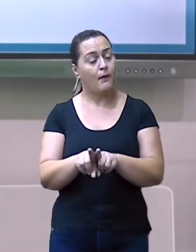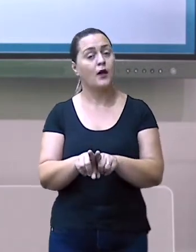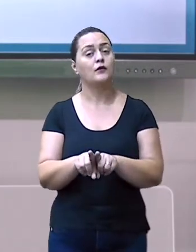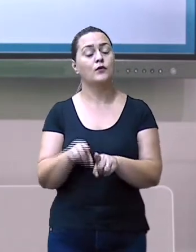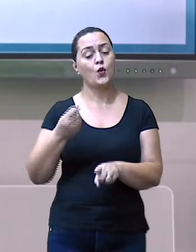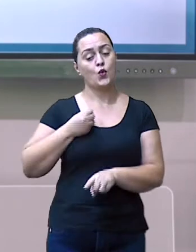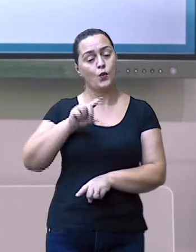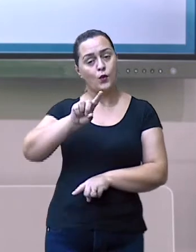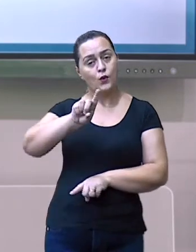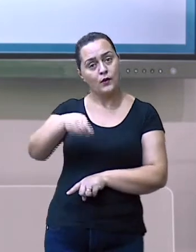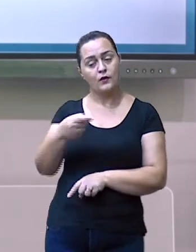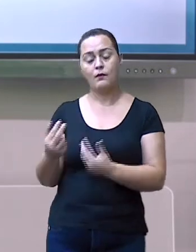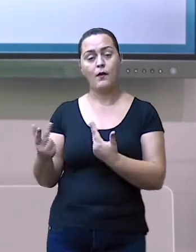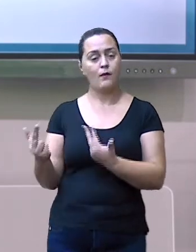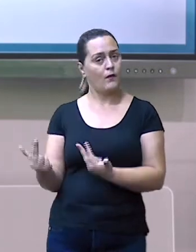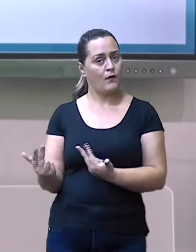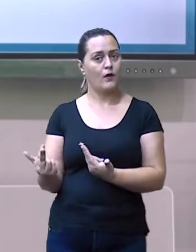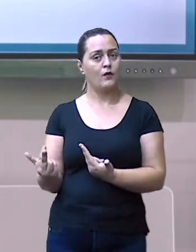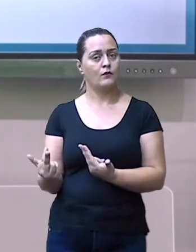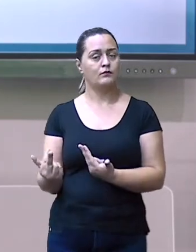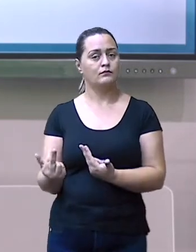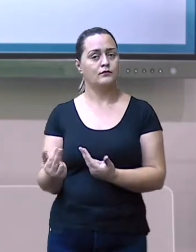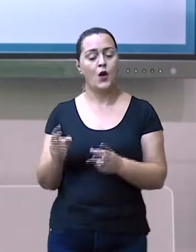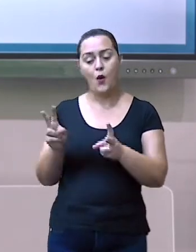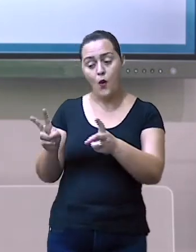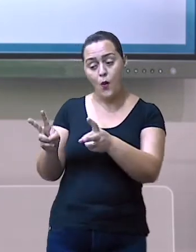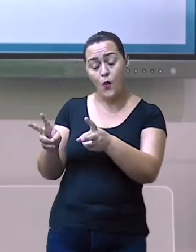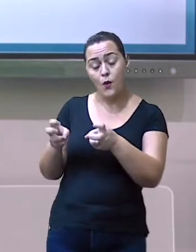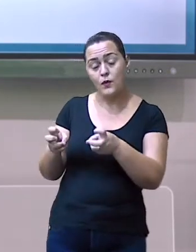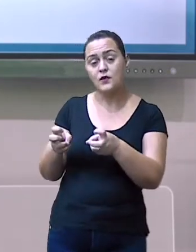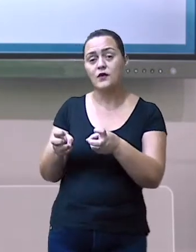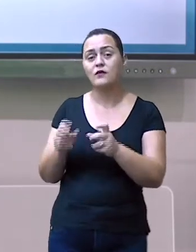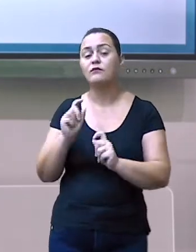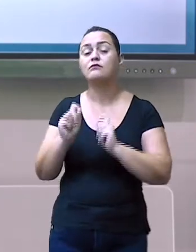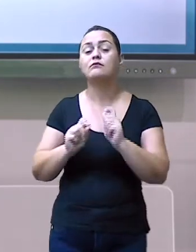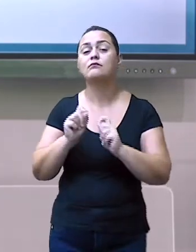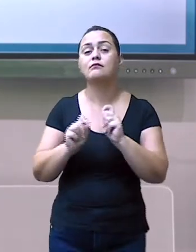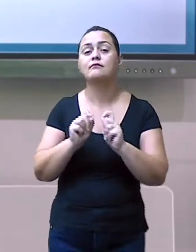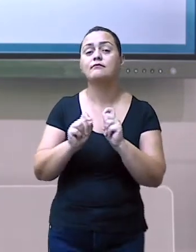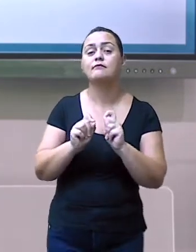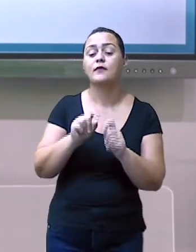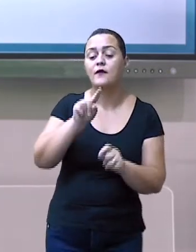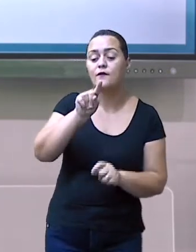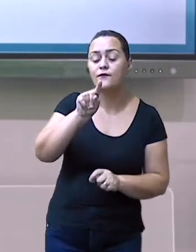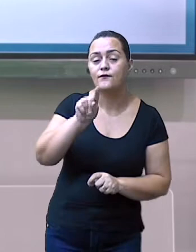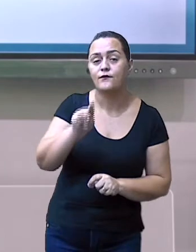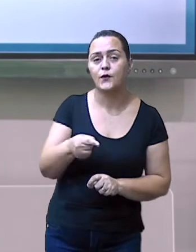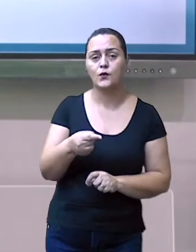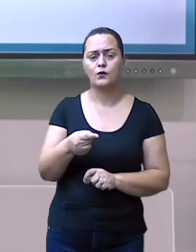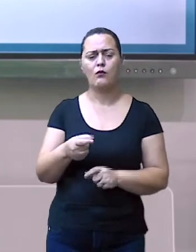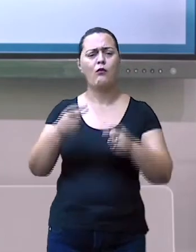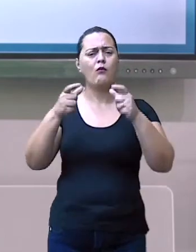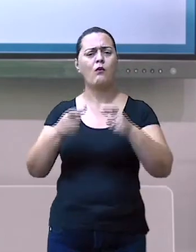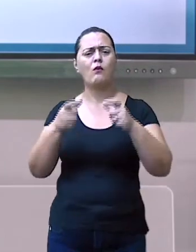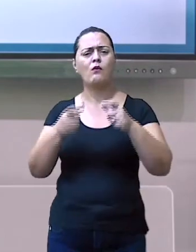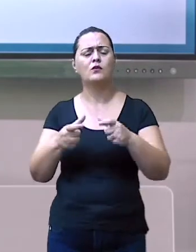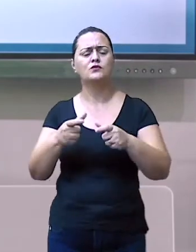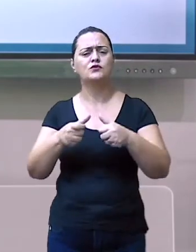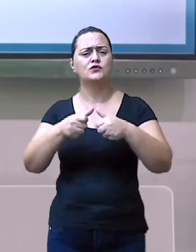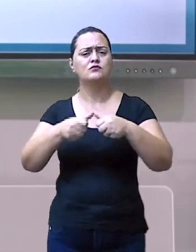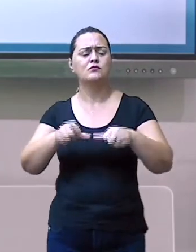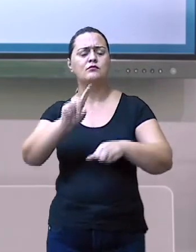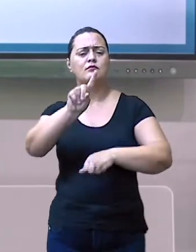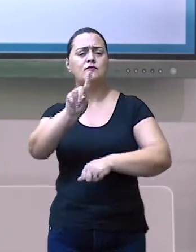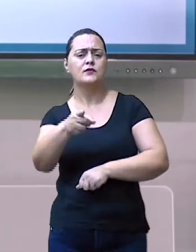onde está a minha vírgula. Eu não posso olhar apenas os algarismos, porque alguns números decimais possuem